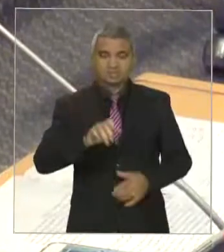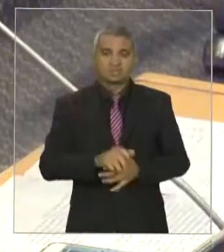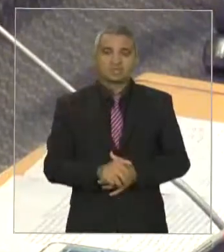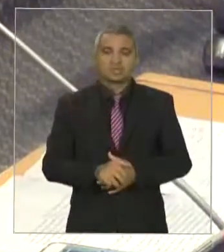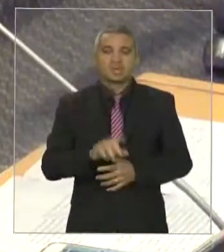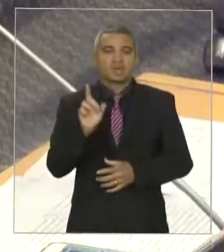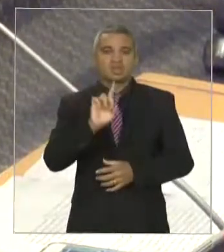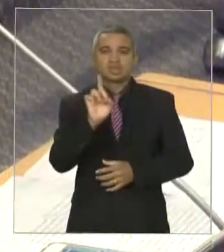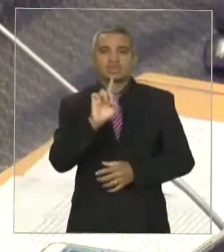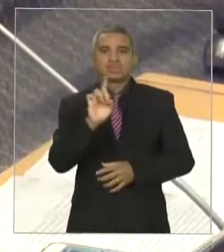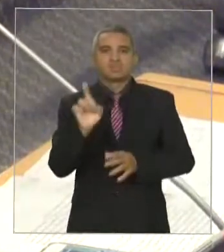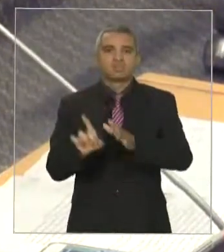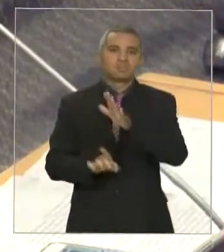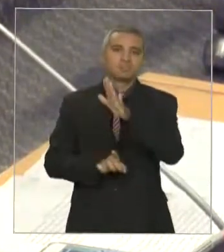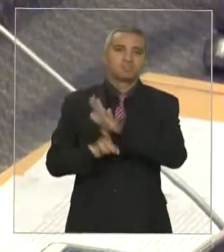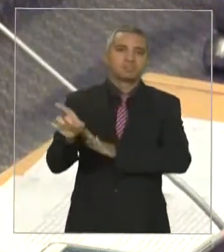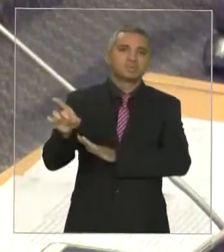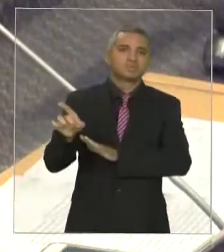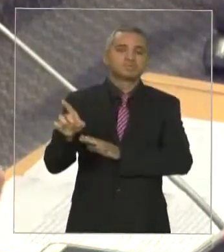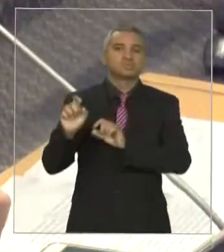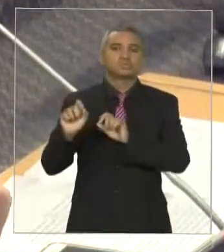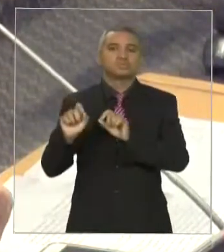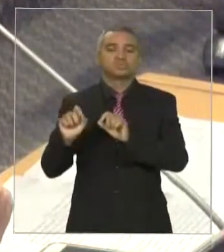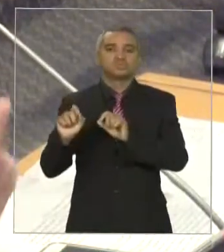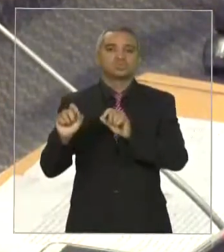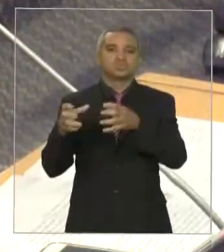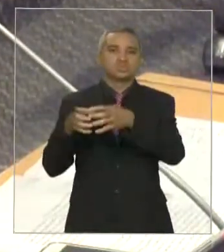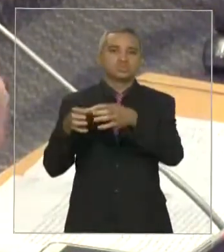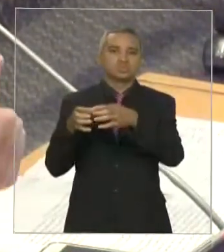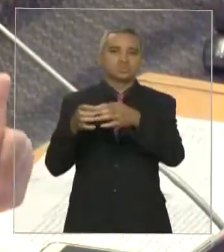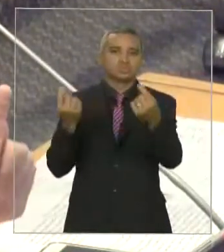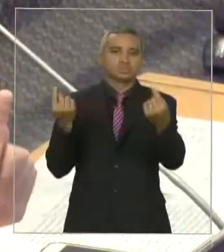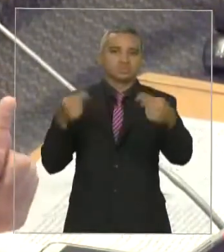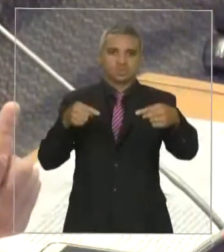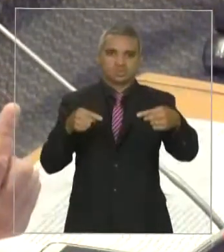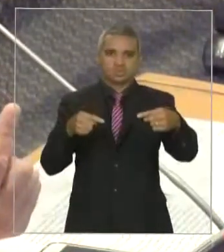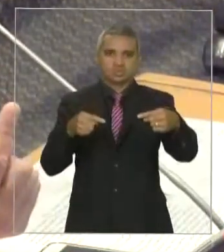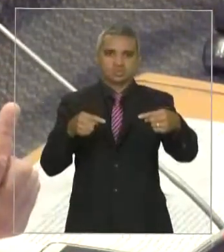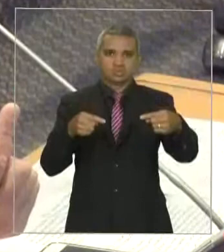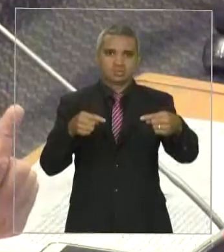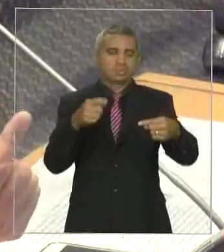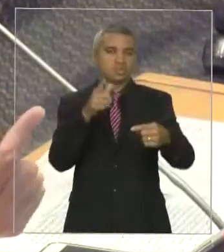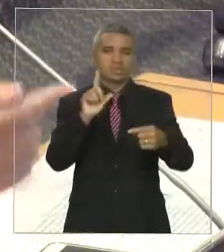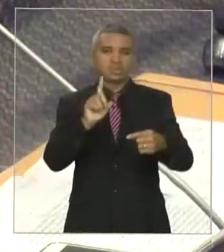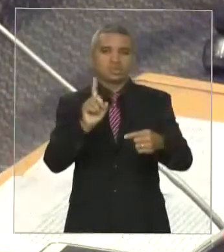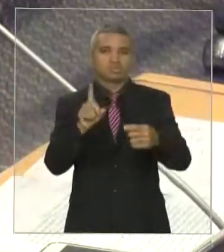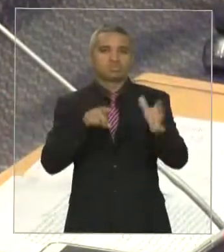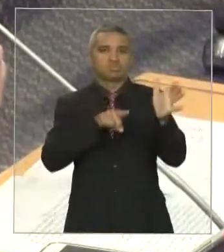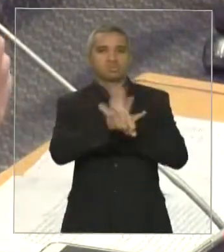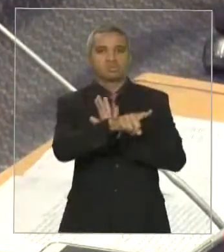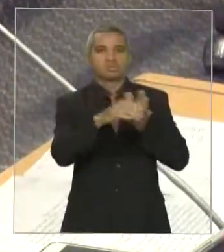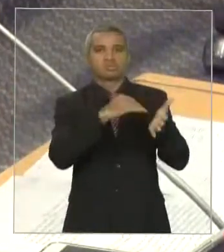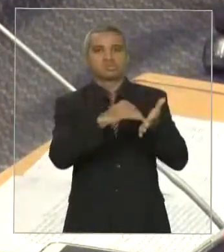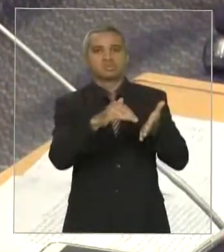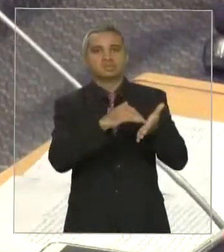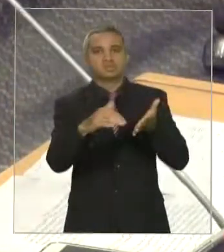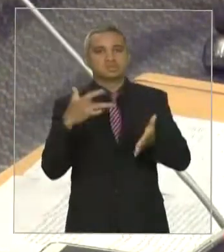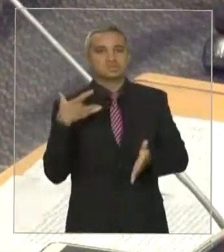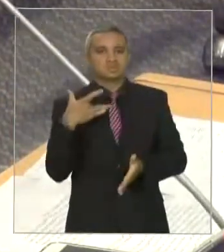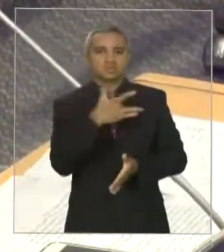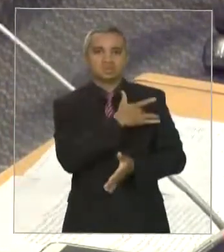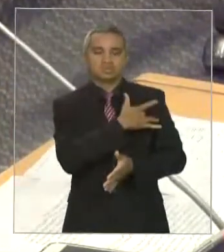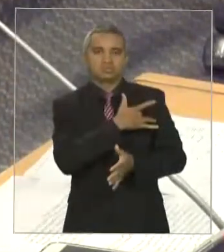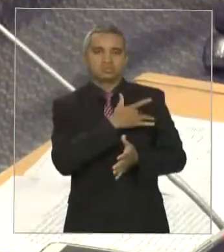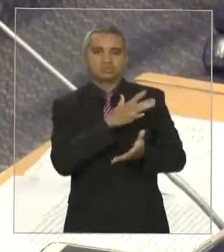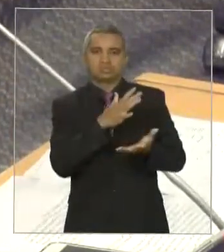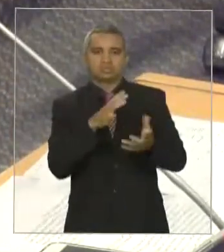não permitiu que fosse feito o contraditório, não ouviu a Secretaria de Saúde, sequer